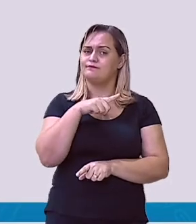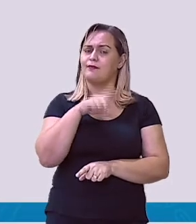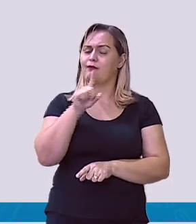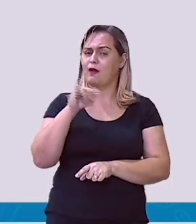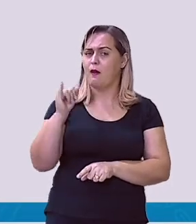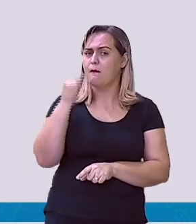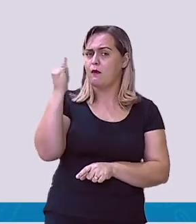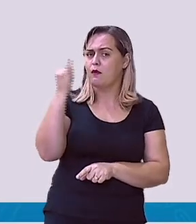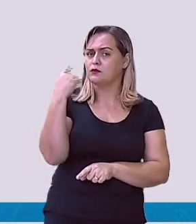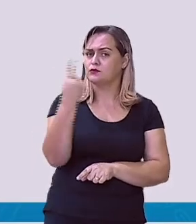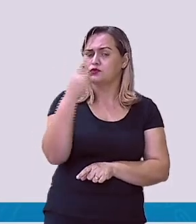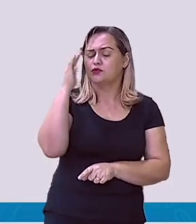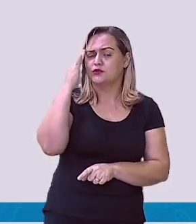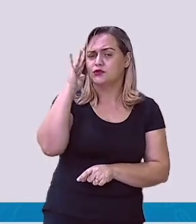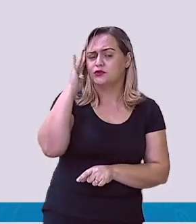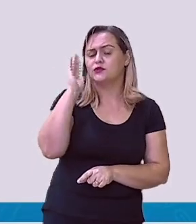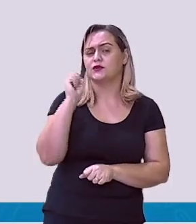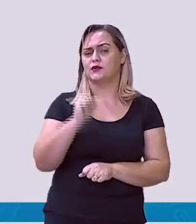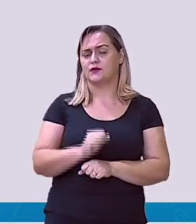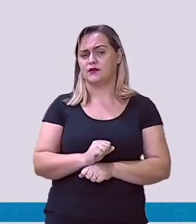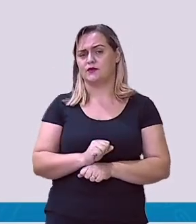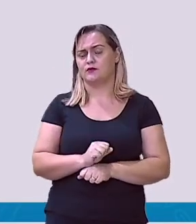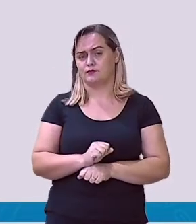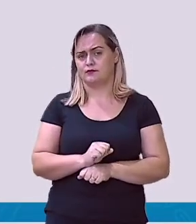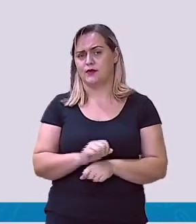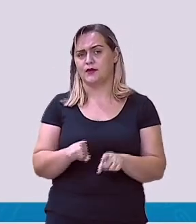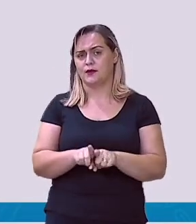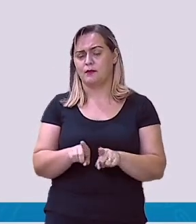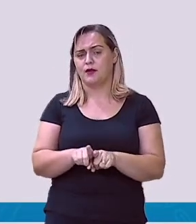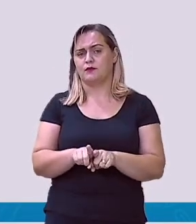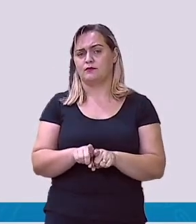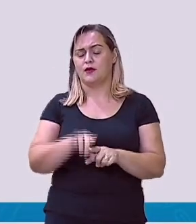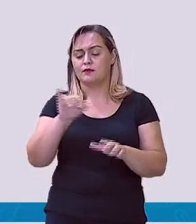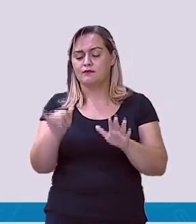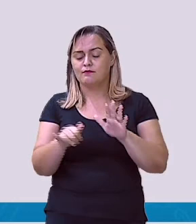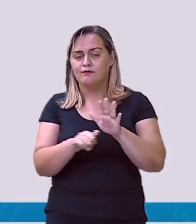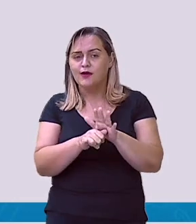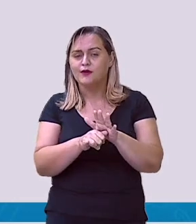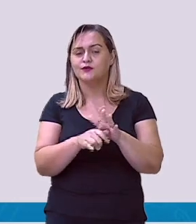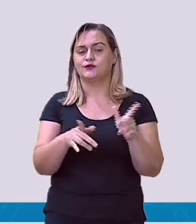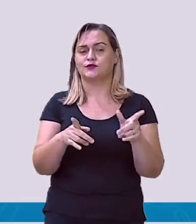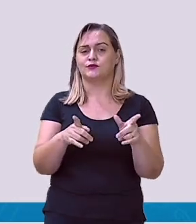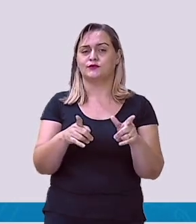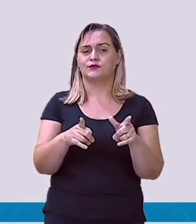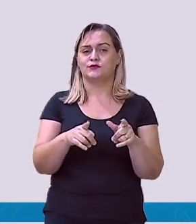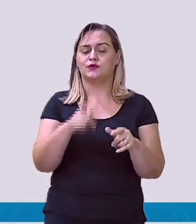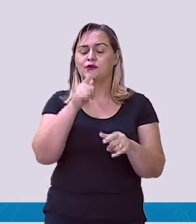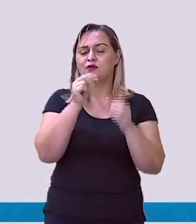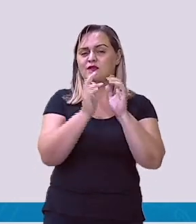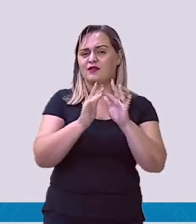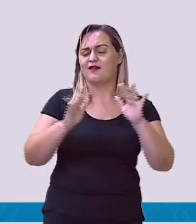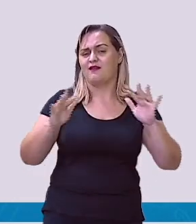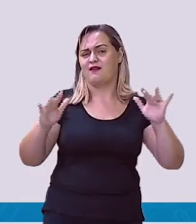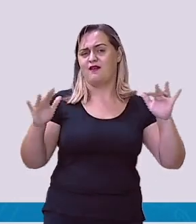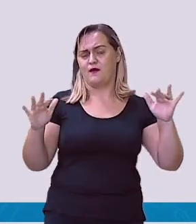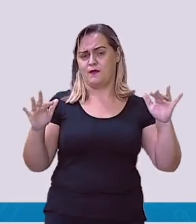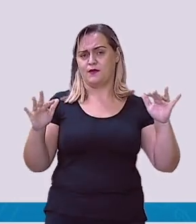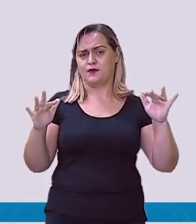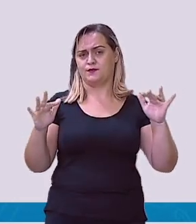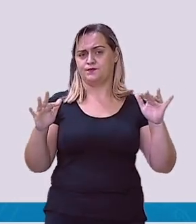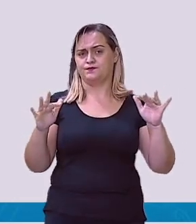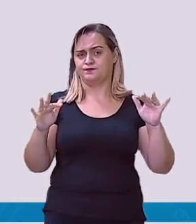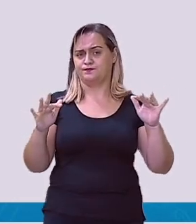importante. E mais, ela está em formação. Lembra quando nós falamos sobre os diversos